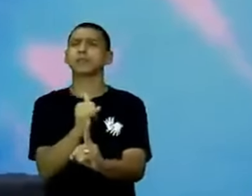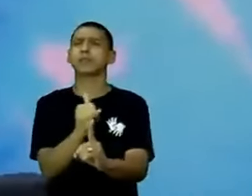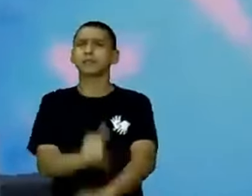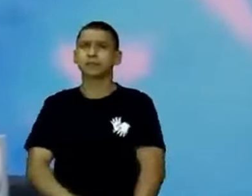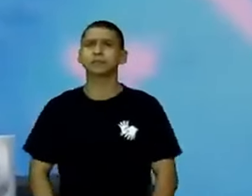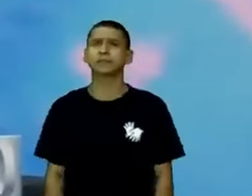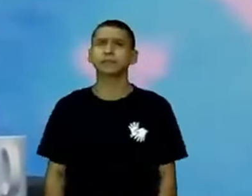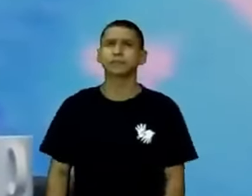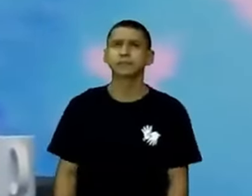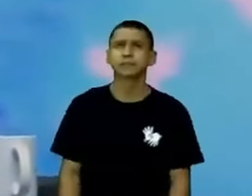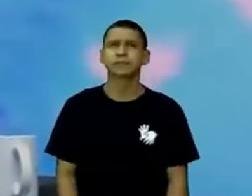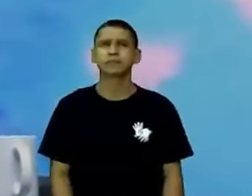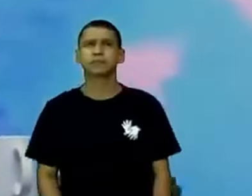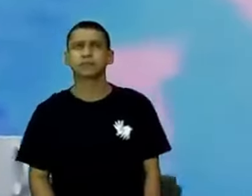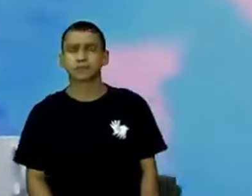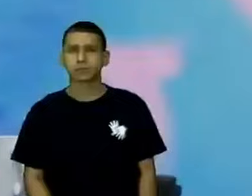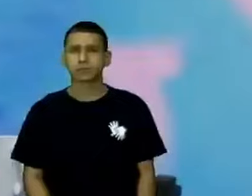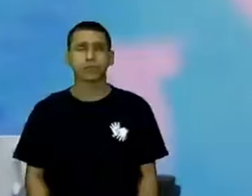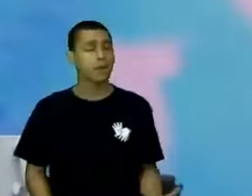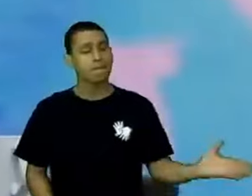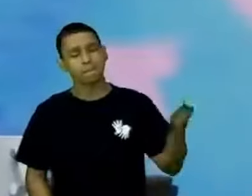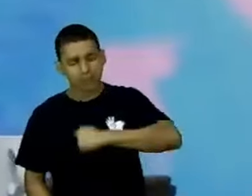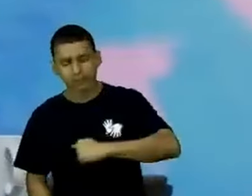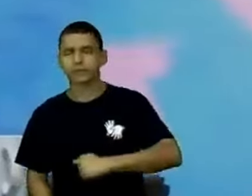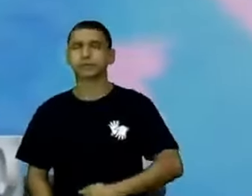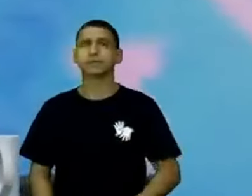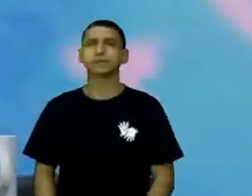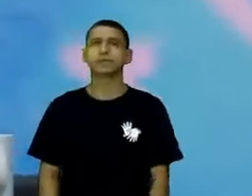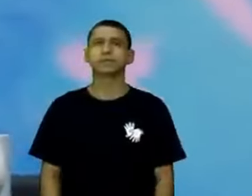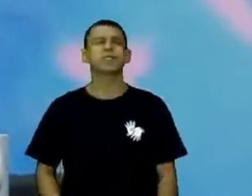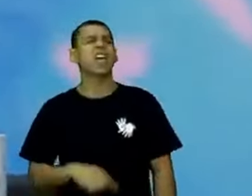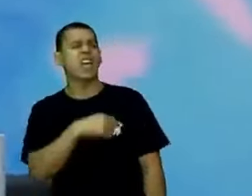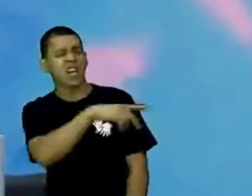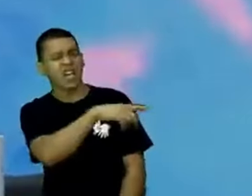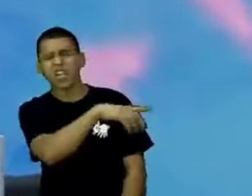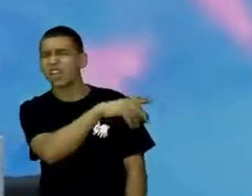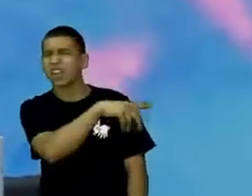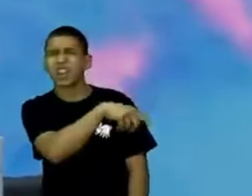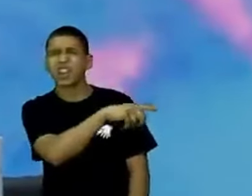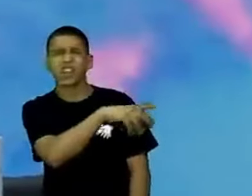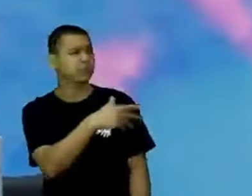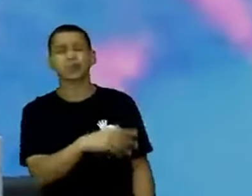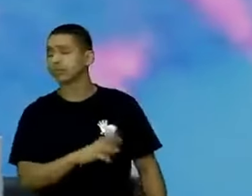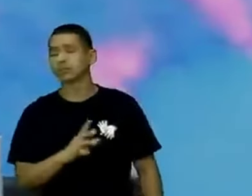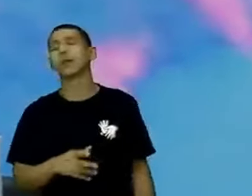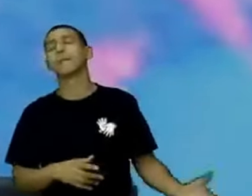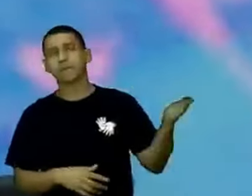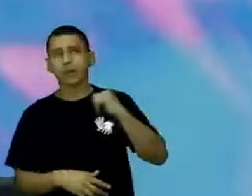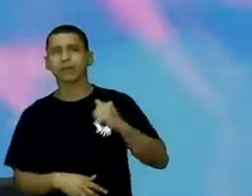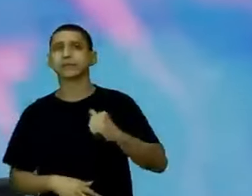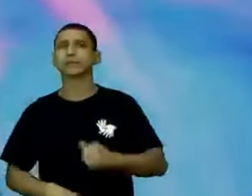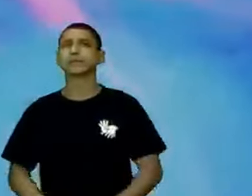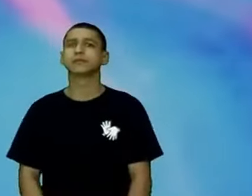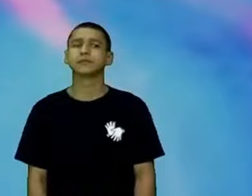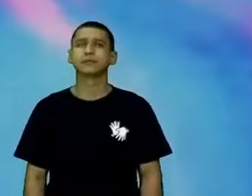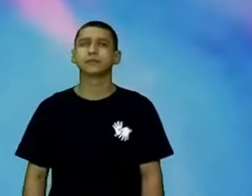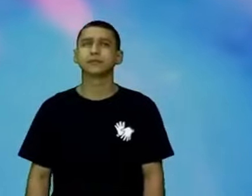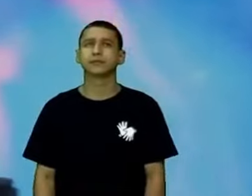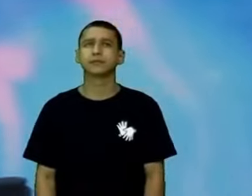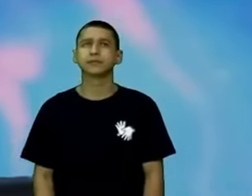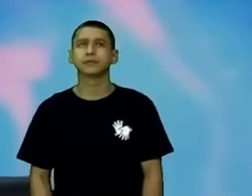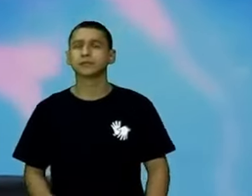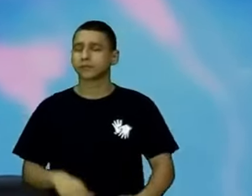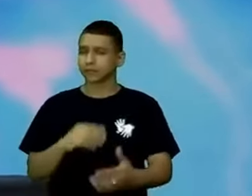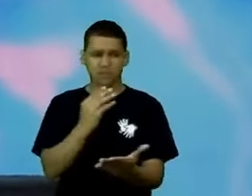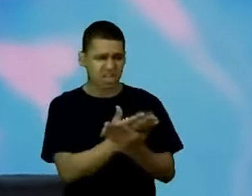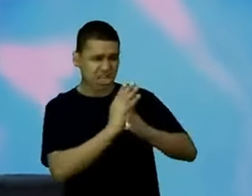Quanto tempo mais a gente vai transferir para os outros? Ah, é fulano, é ciclano. Não, vem, pode vir. Eu vou acabar